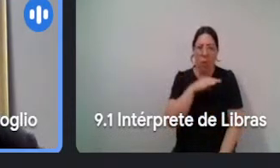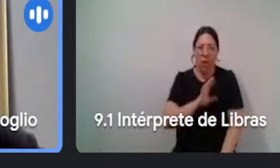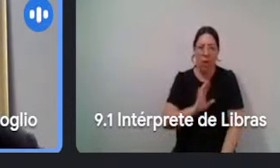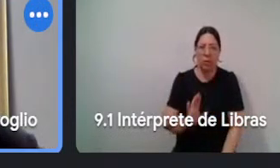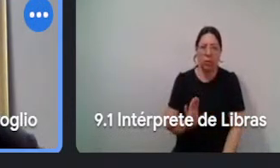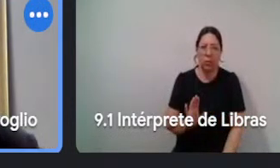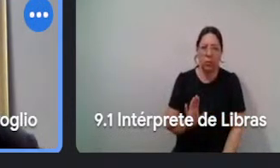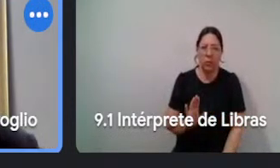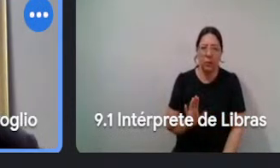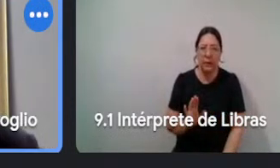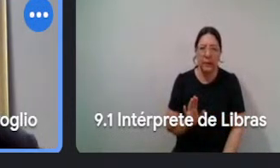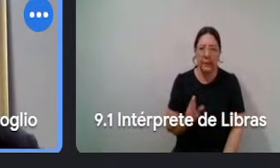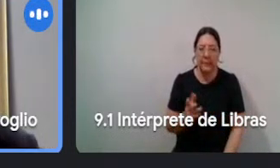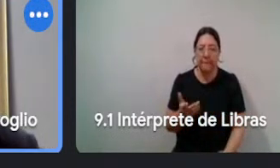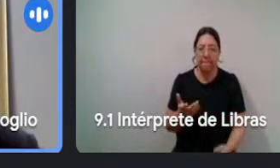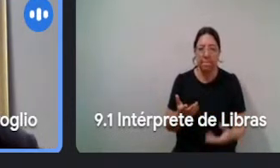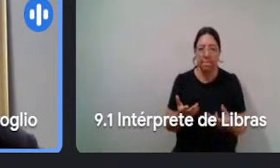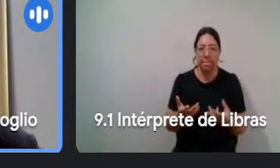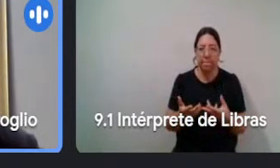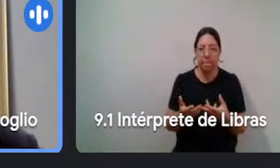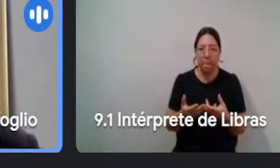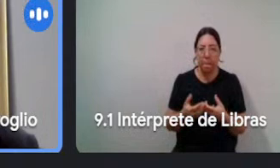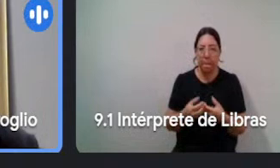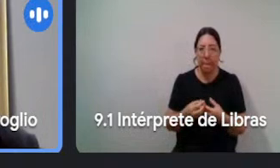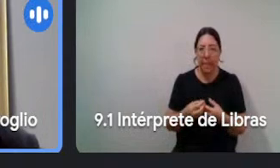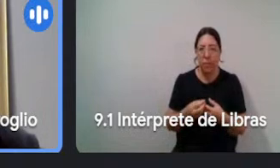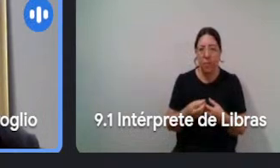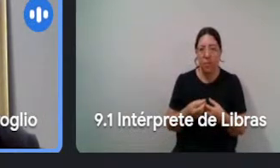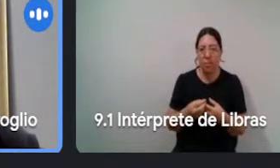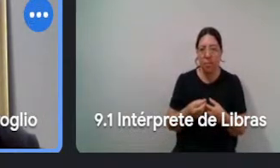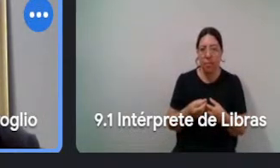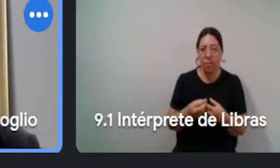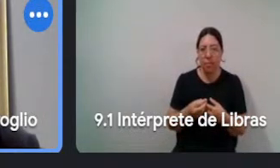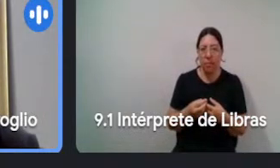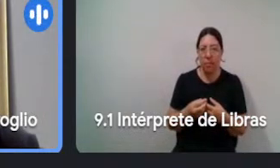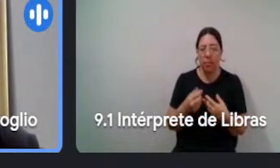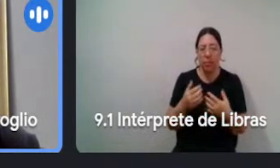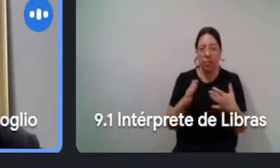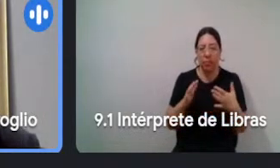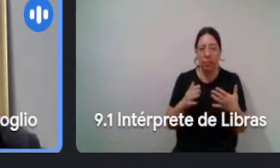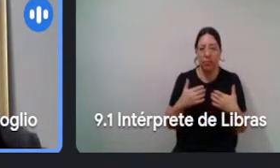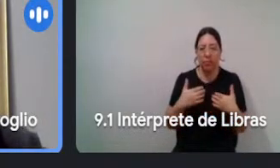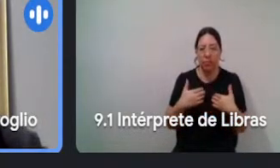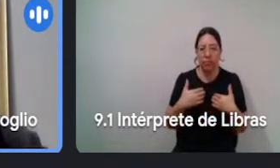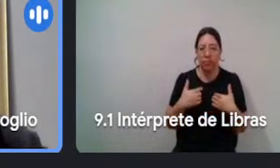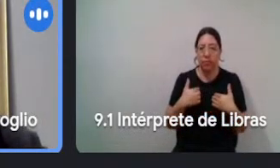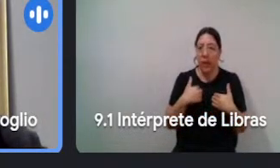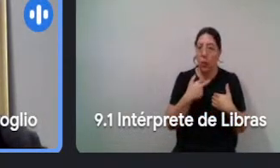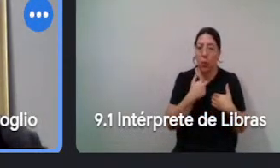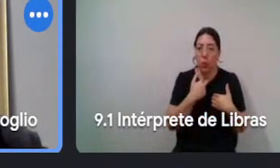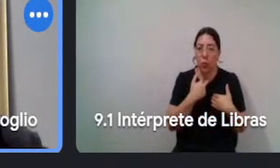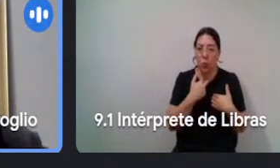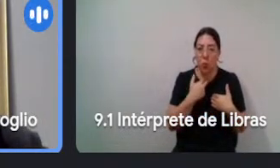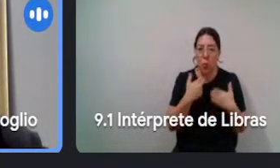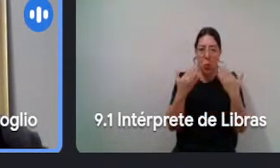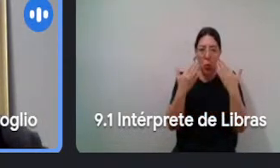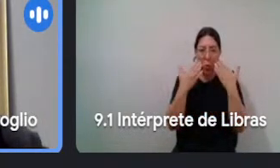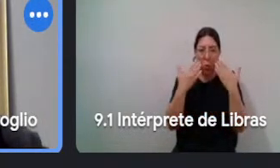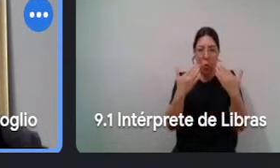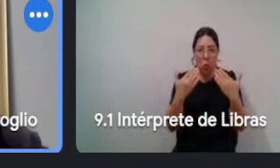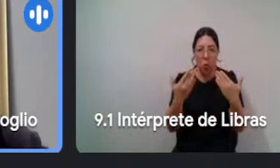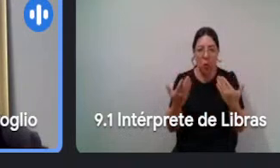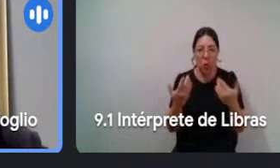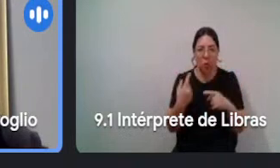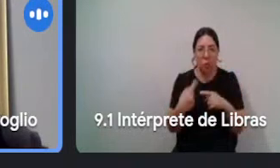dessa... e constar na lista, eu fico impedido de me manifestar com relação a